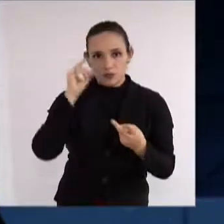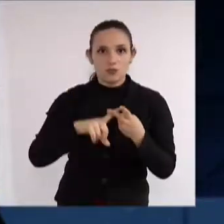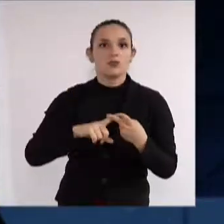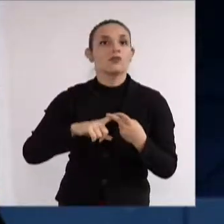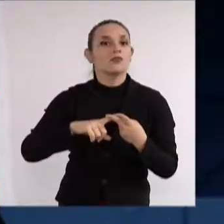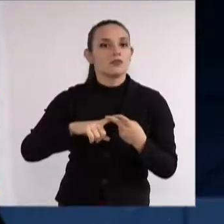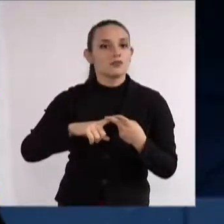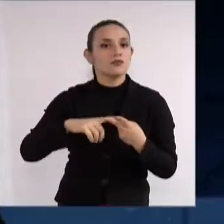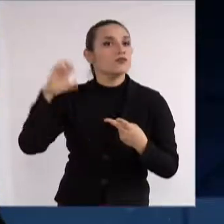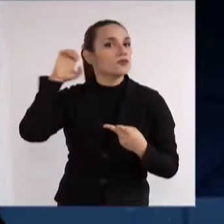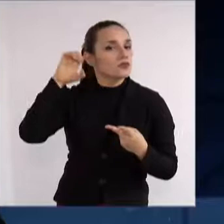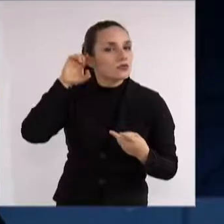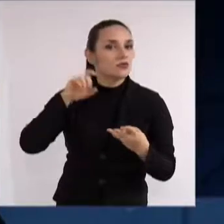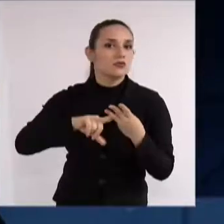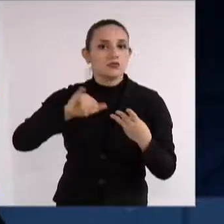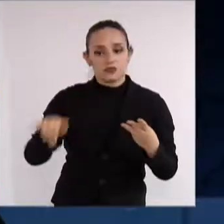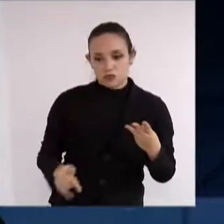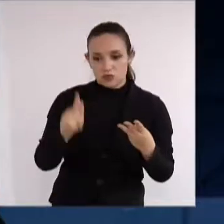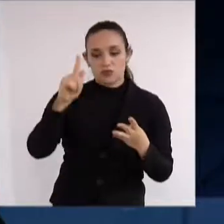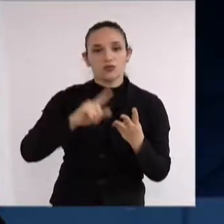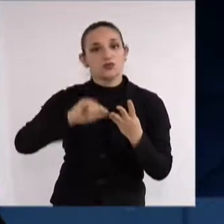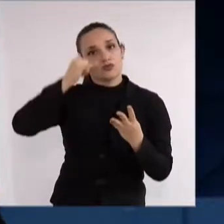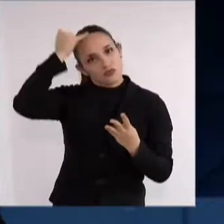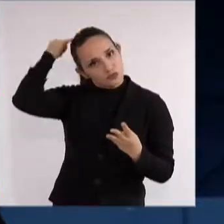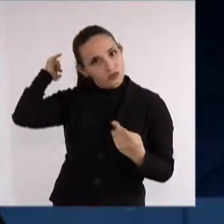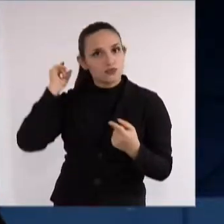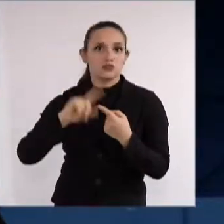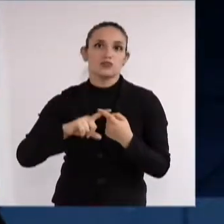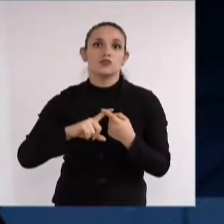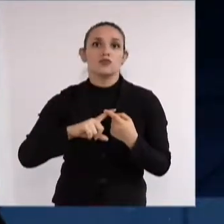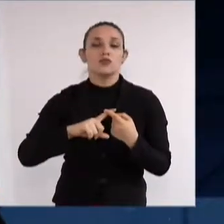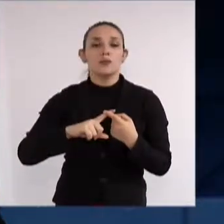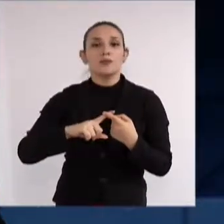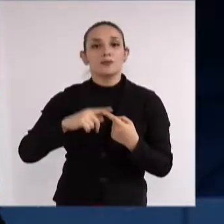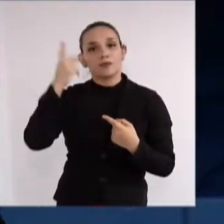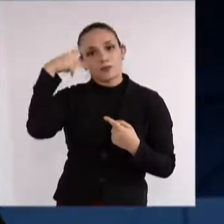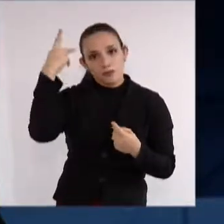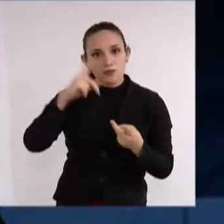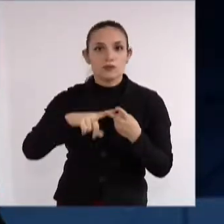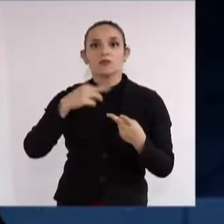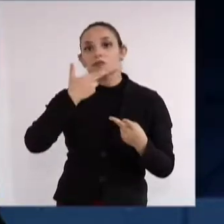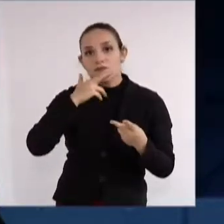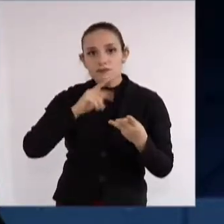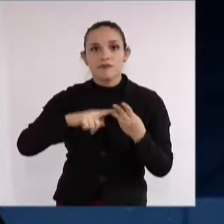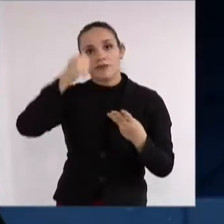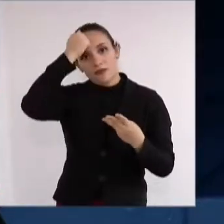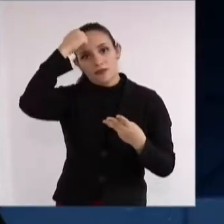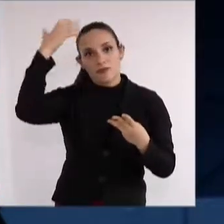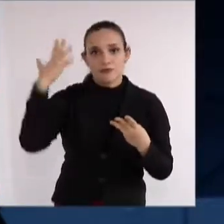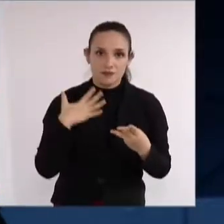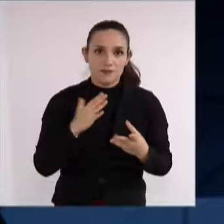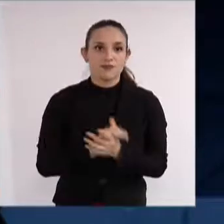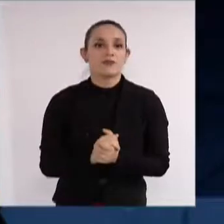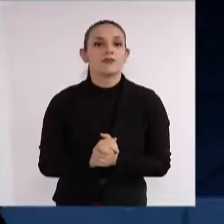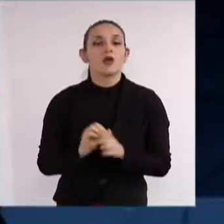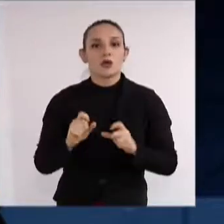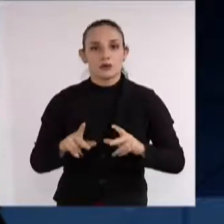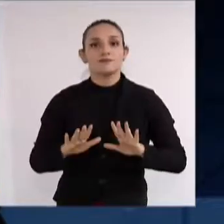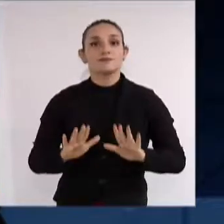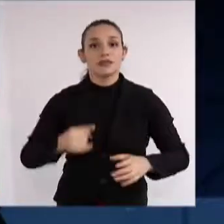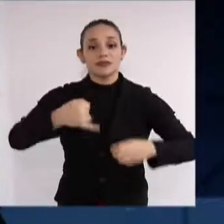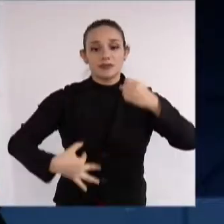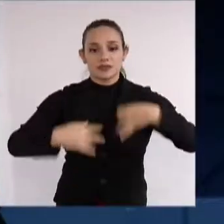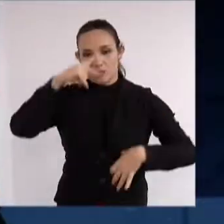Eduardo Rocha, o João Grandão, Júnior Mock, Maurício Picarelli, Renato Câmara, Barbosinha, Antonieta Morim.